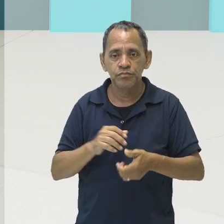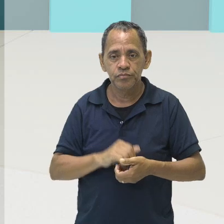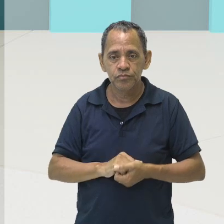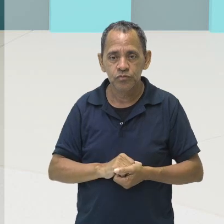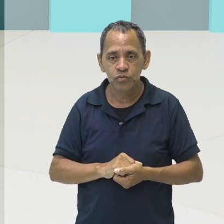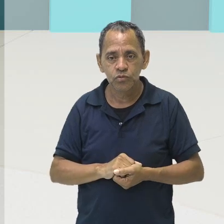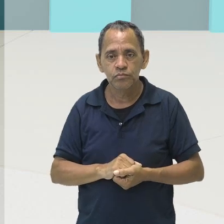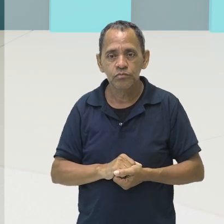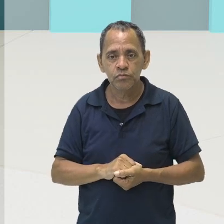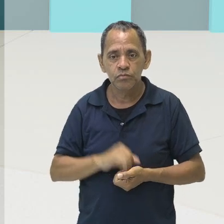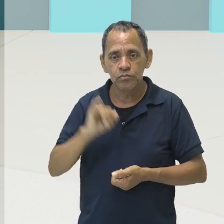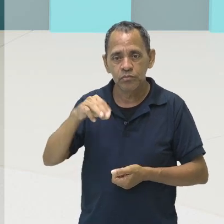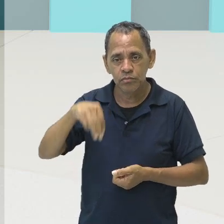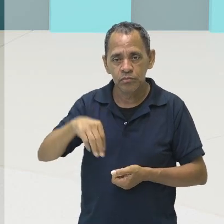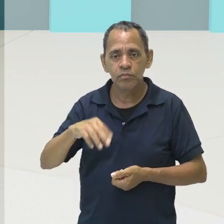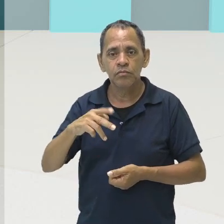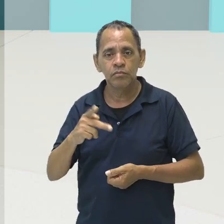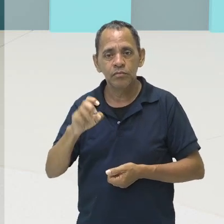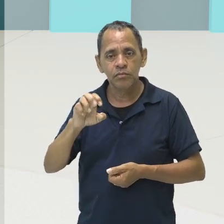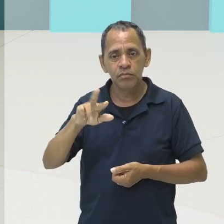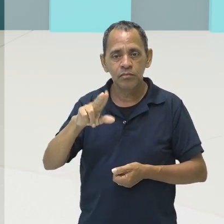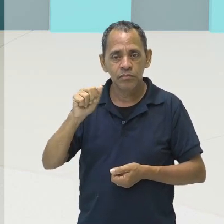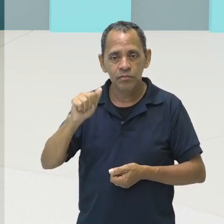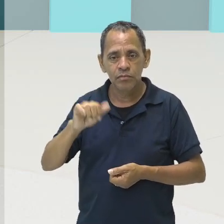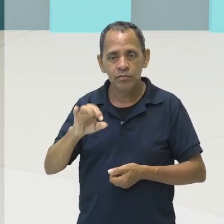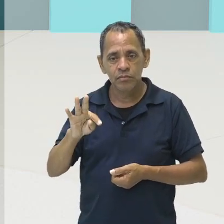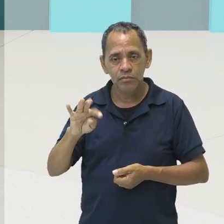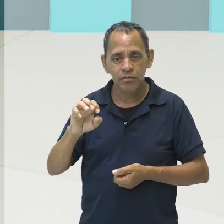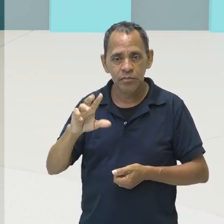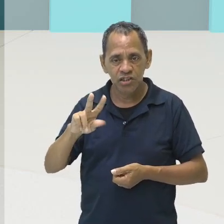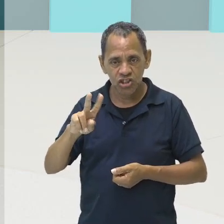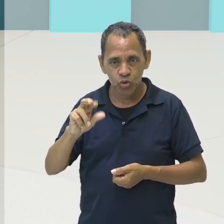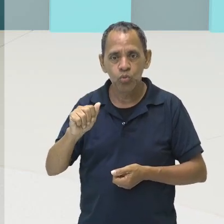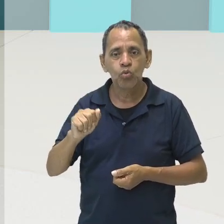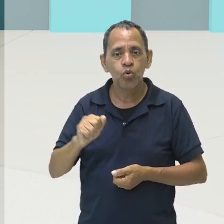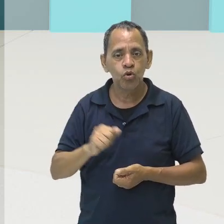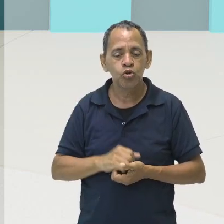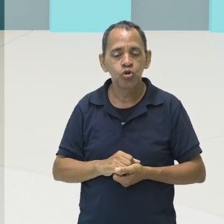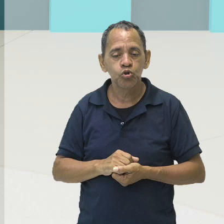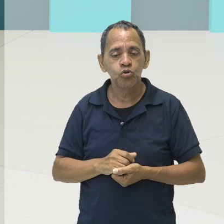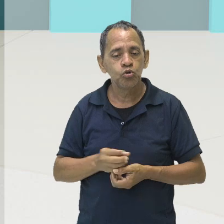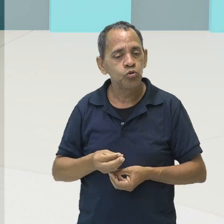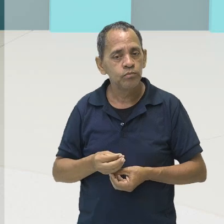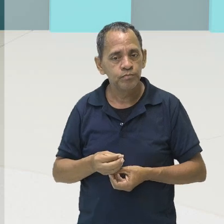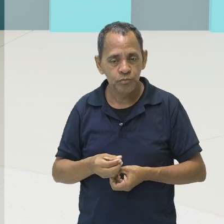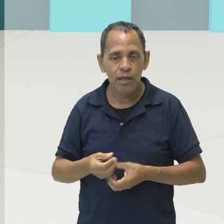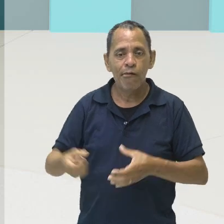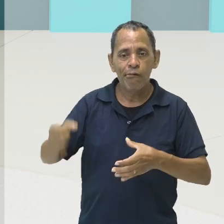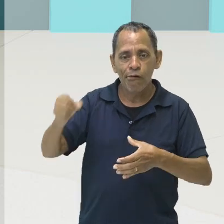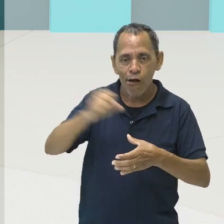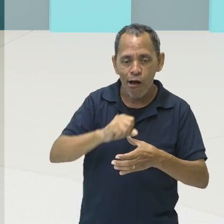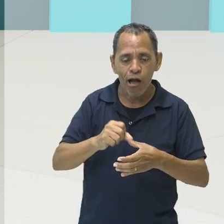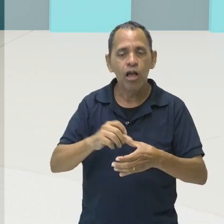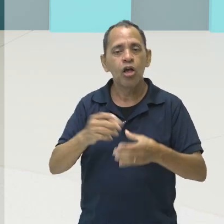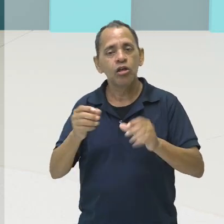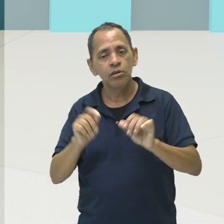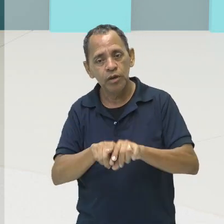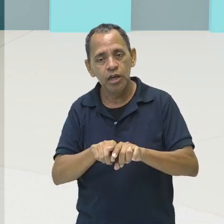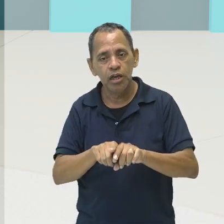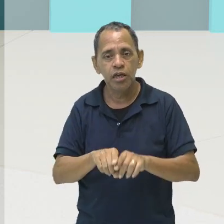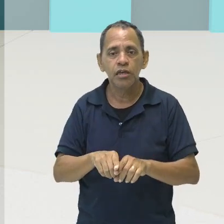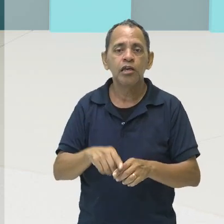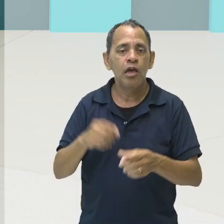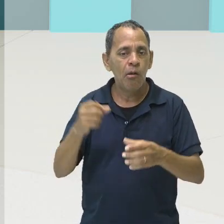no imperativo, né? Jogue, coloque, faça, bata. Vejam que é uma